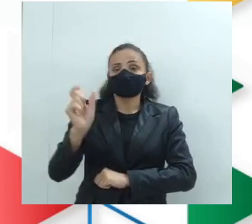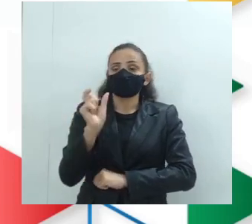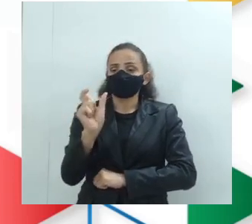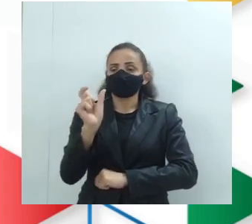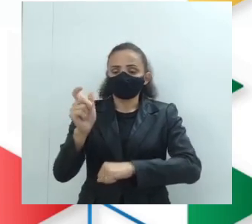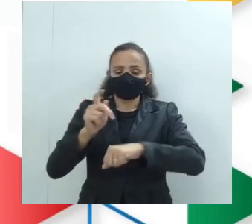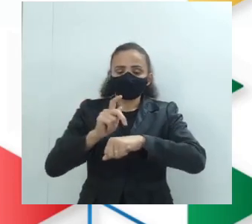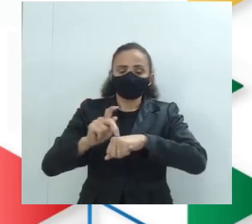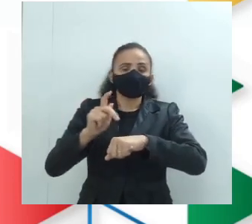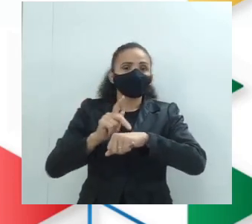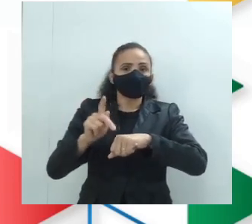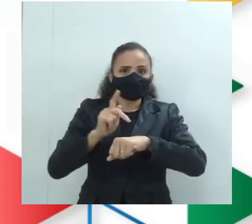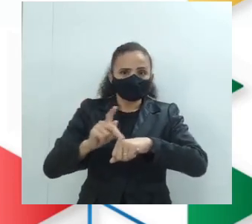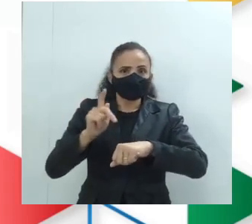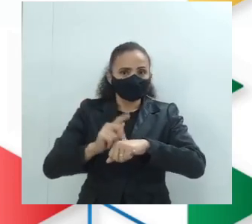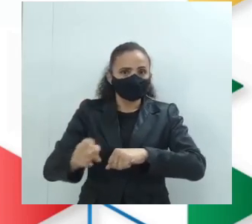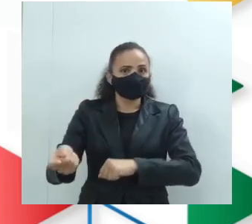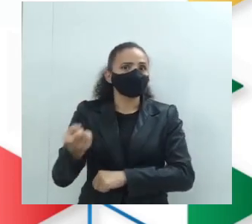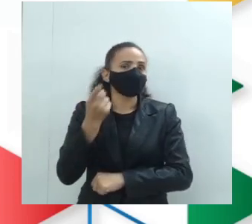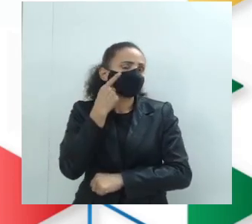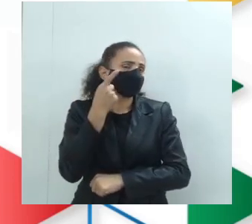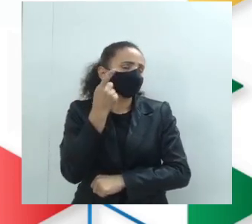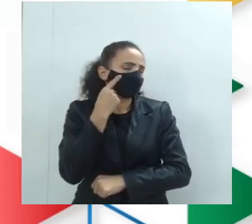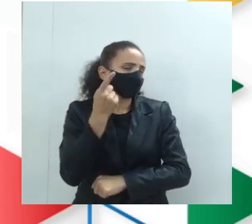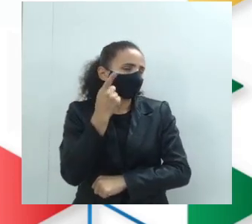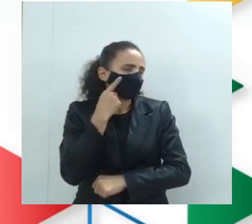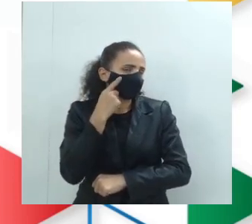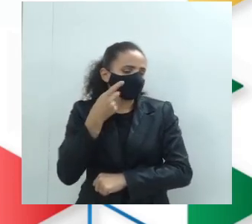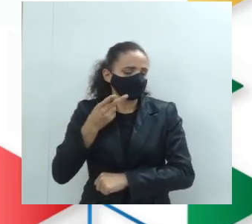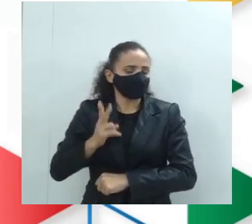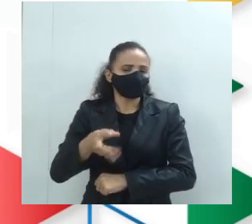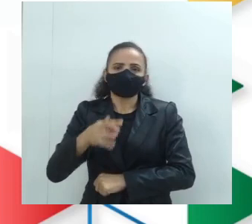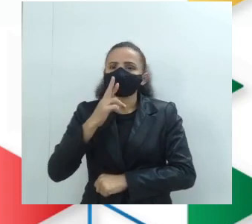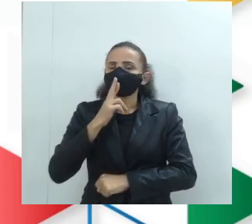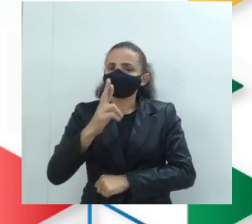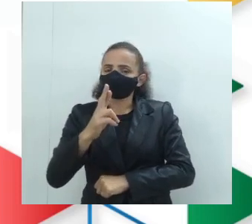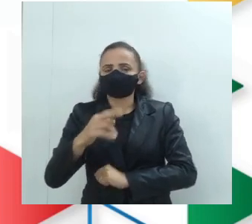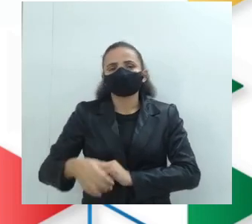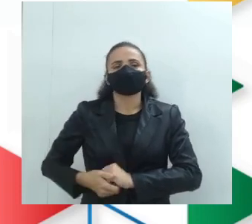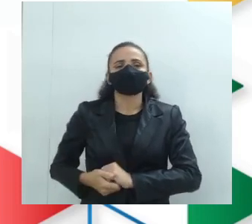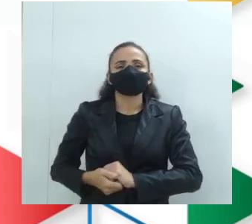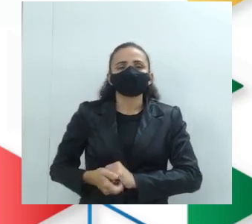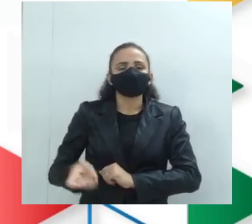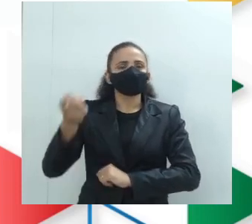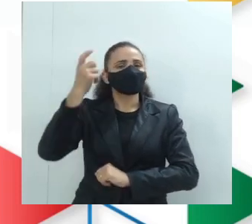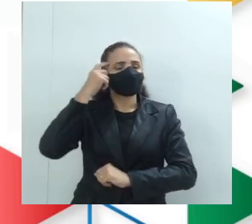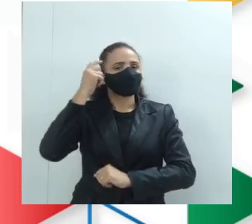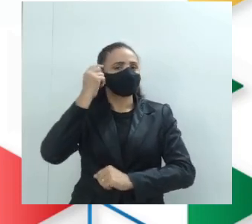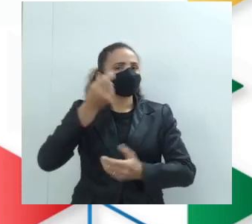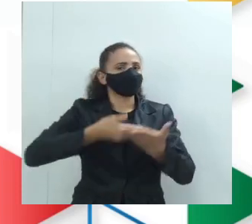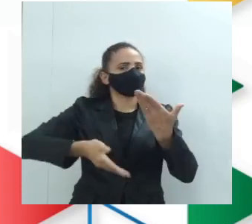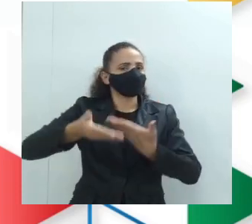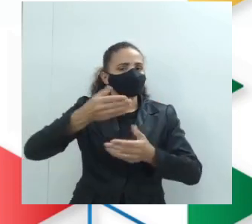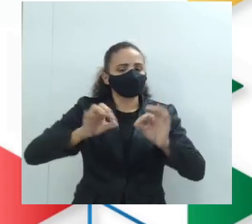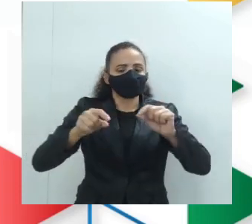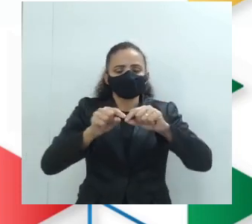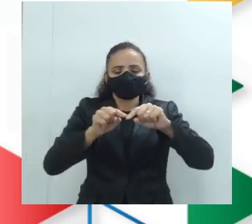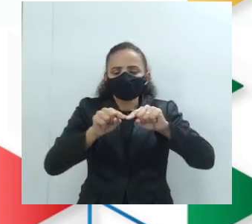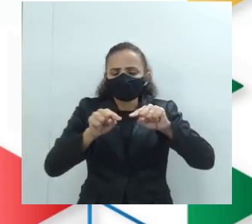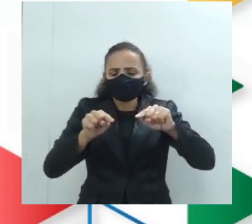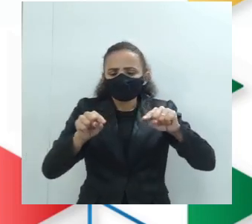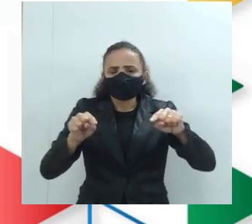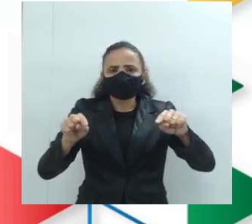para chamar a atenção. Presta atenção comigo na solução, tá? A reflexão em relação a uma reta, ela